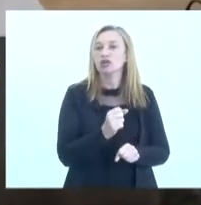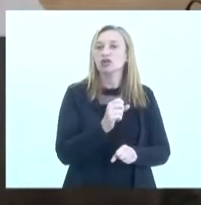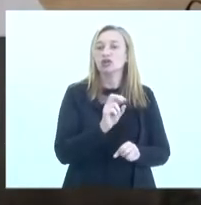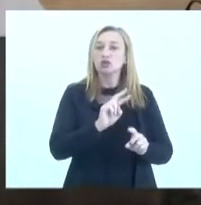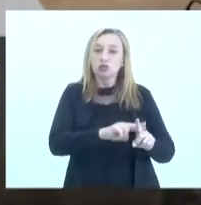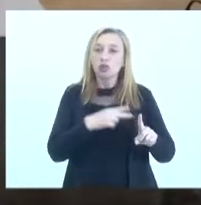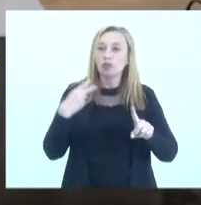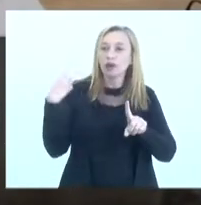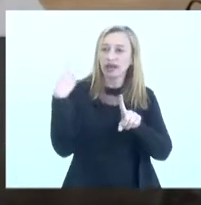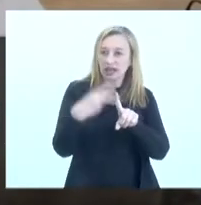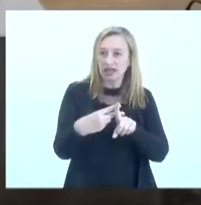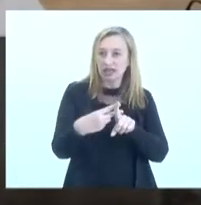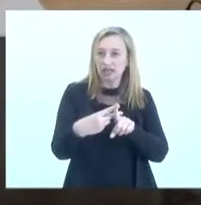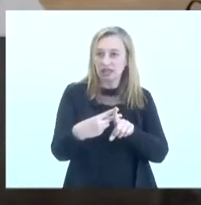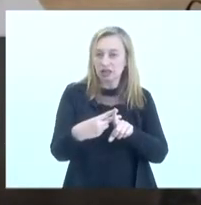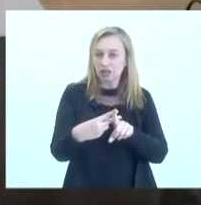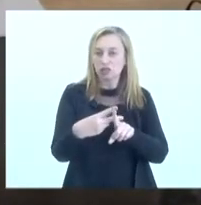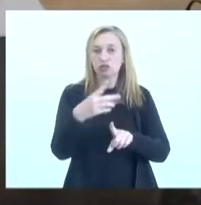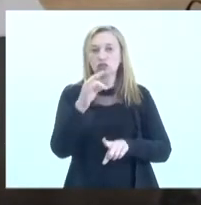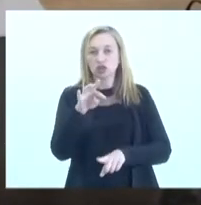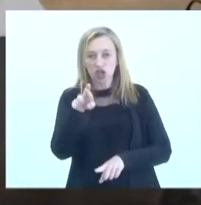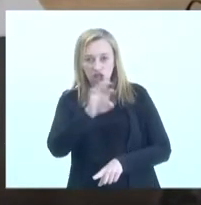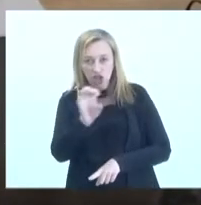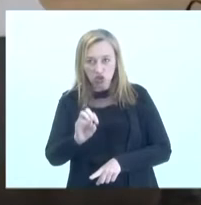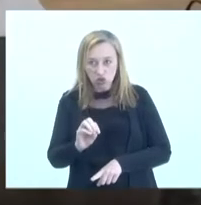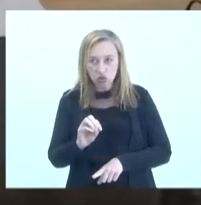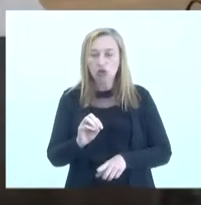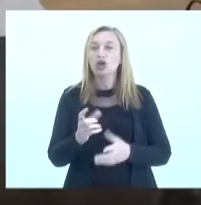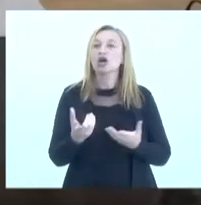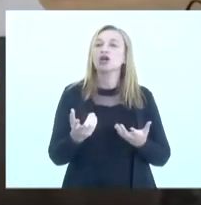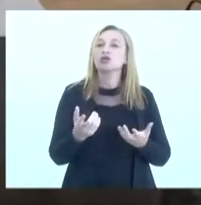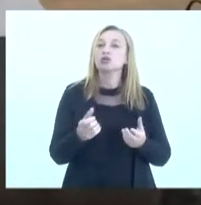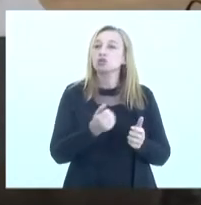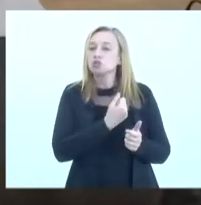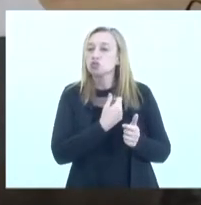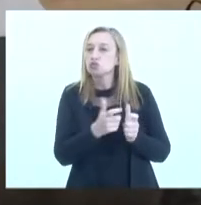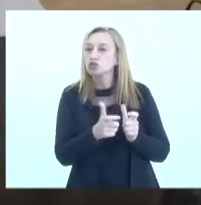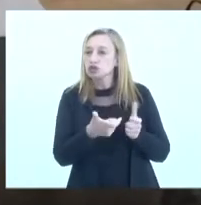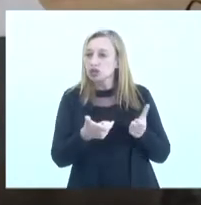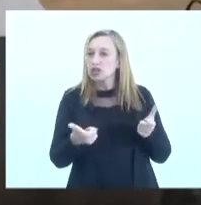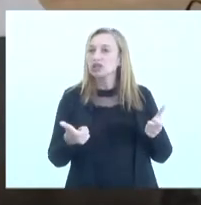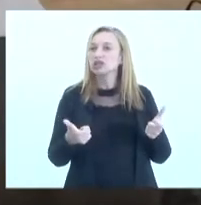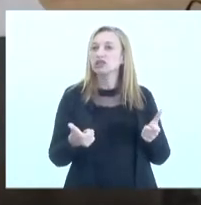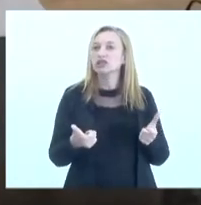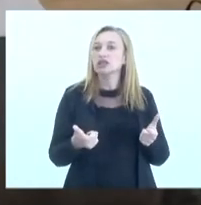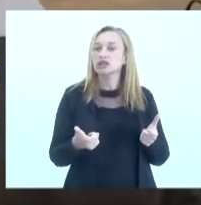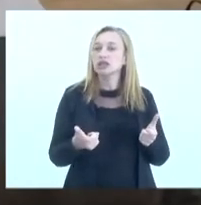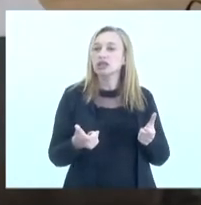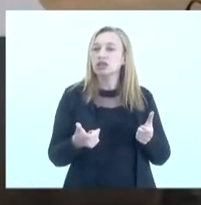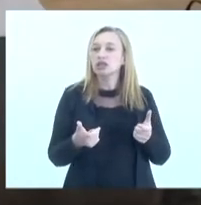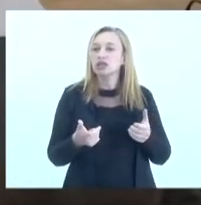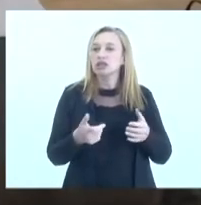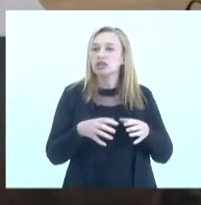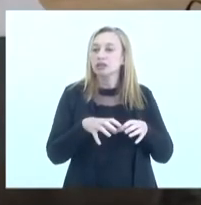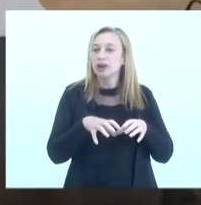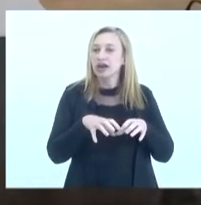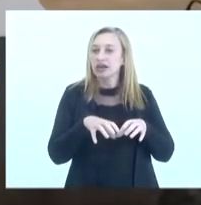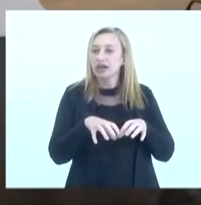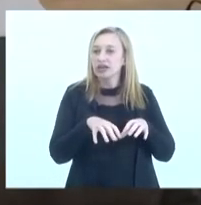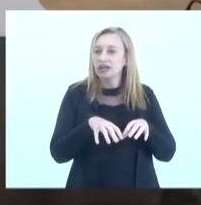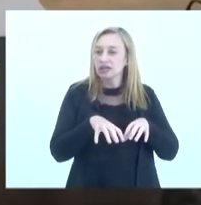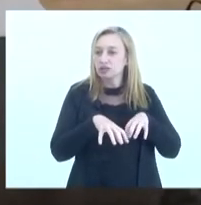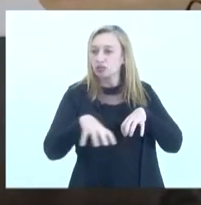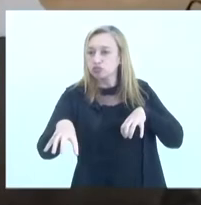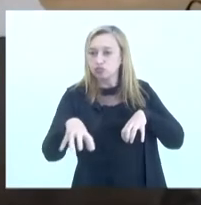duplicação desse trecho, nós vamos ter um enorme transtorno para se deslocar entre Barra Mansa e